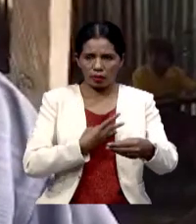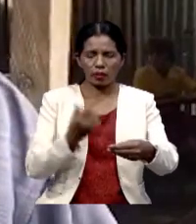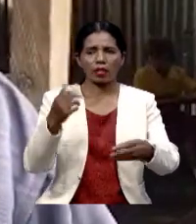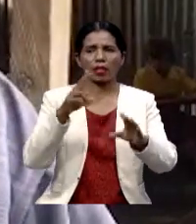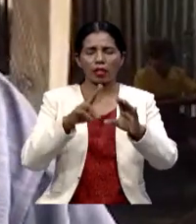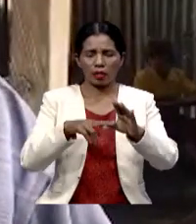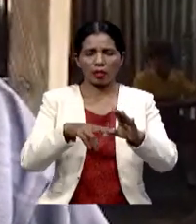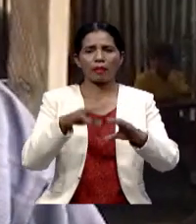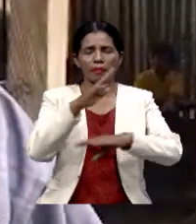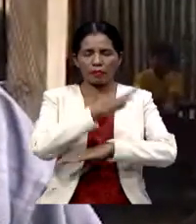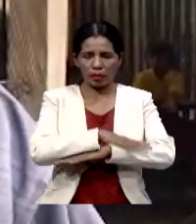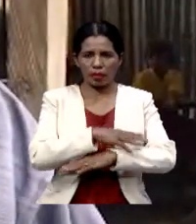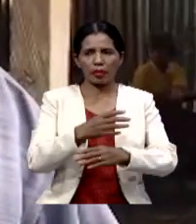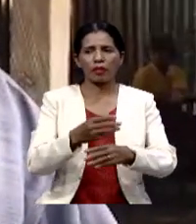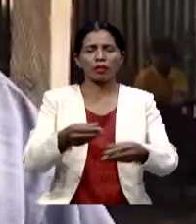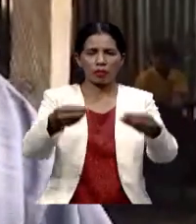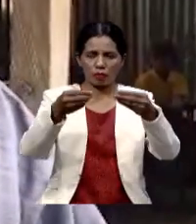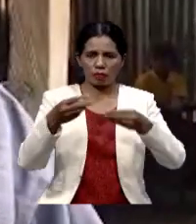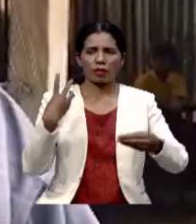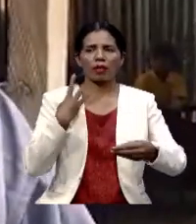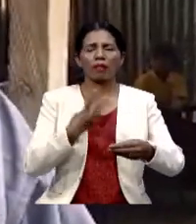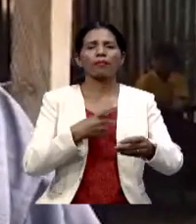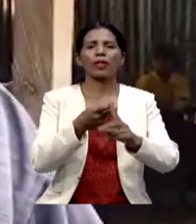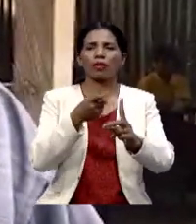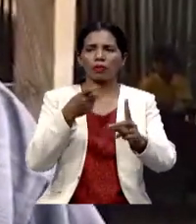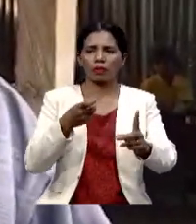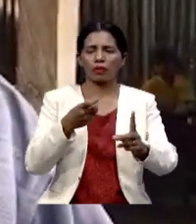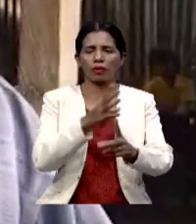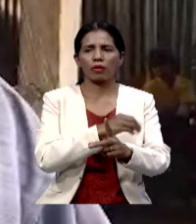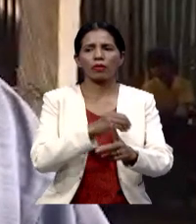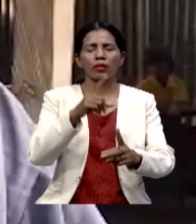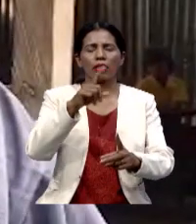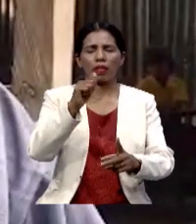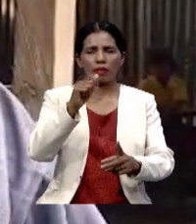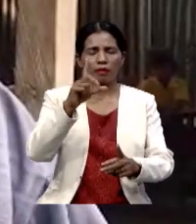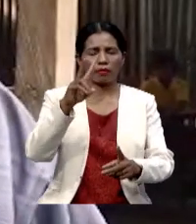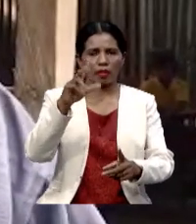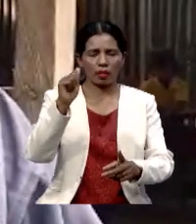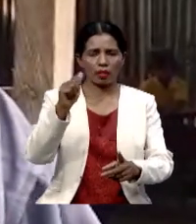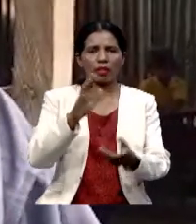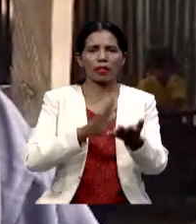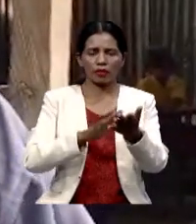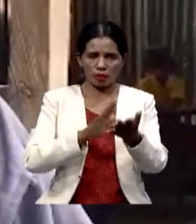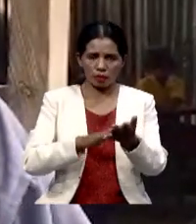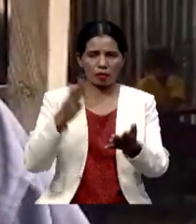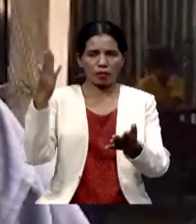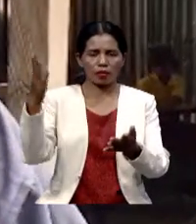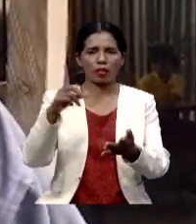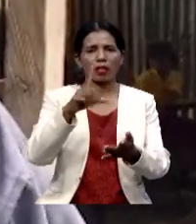meza restu ne, sira fo Miami. Ne husi lavaliu, husi ensino basiku